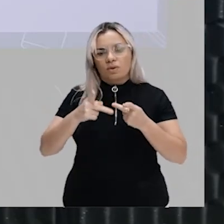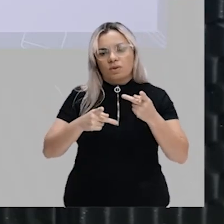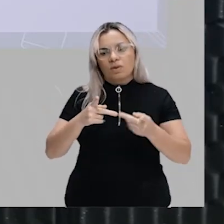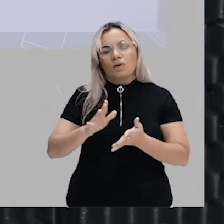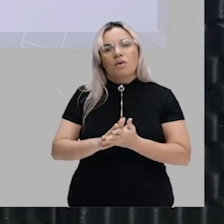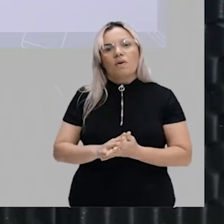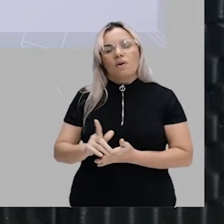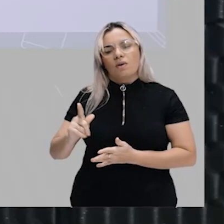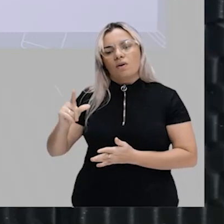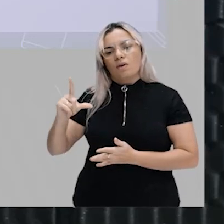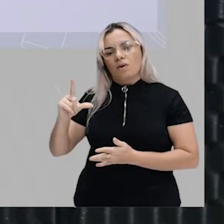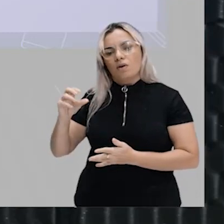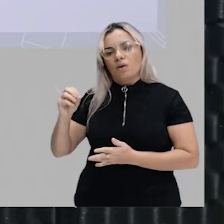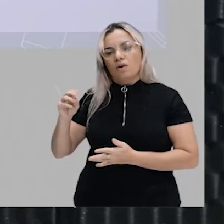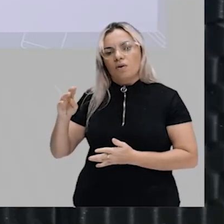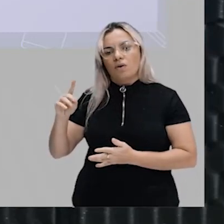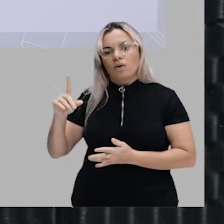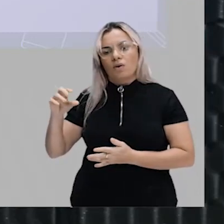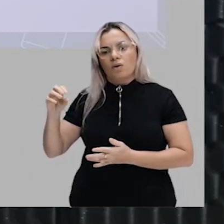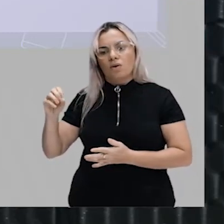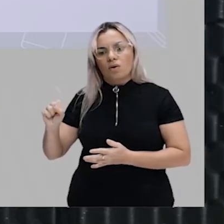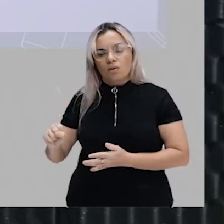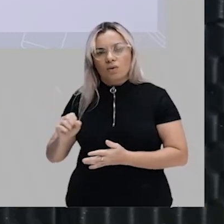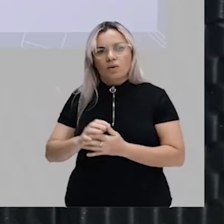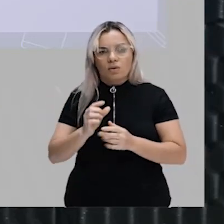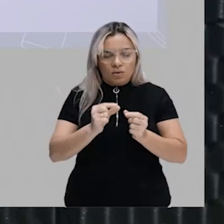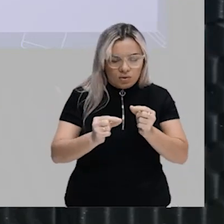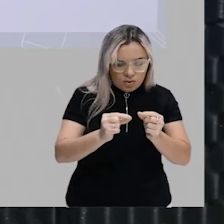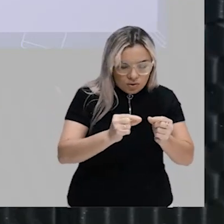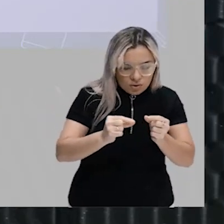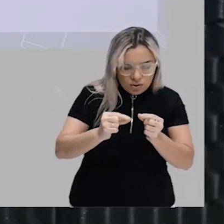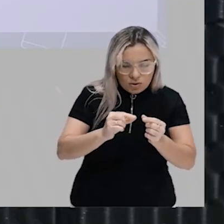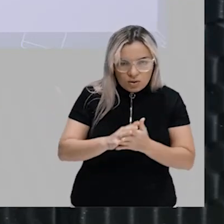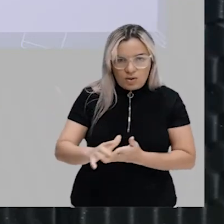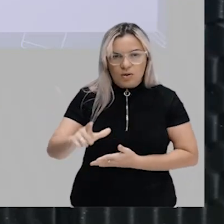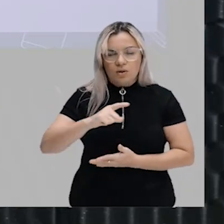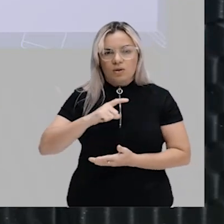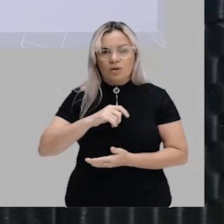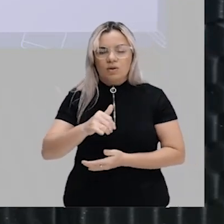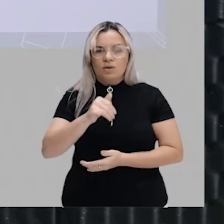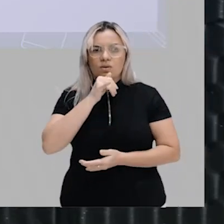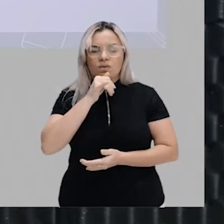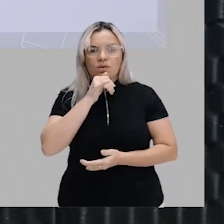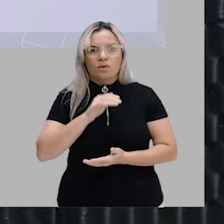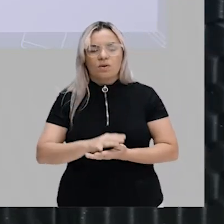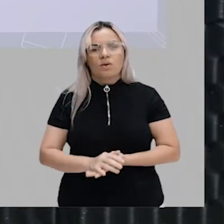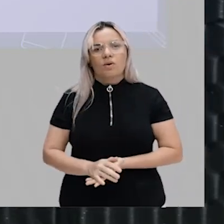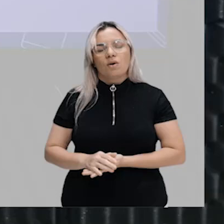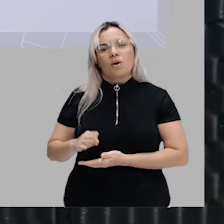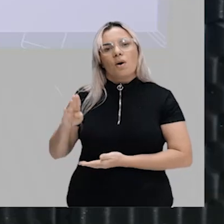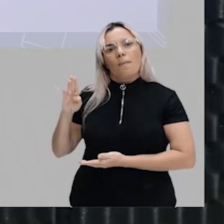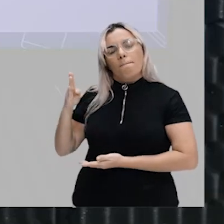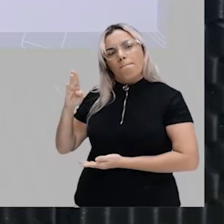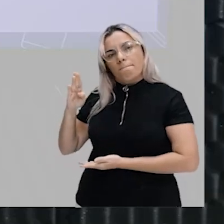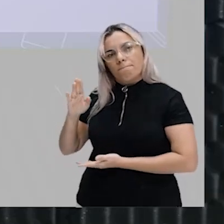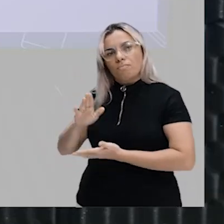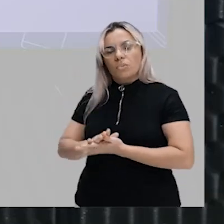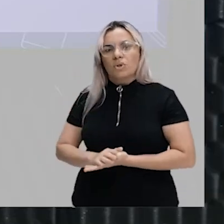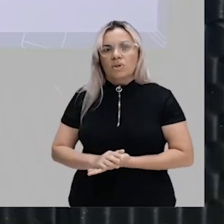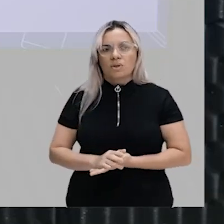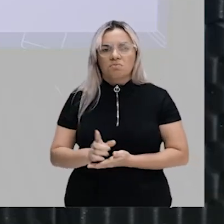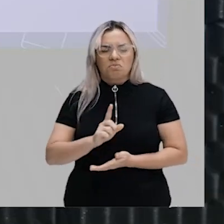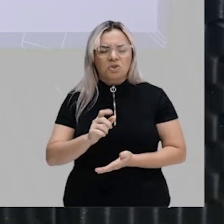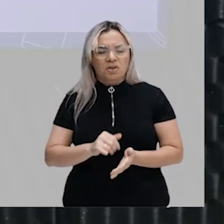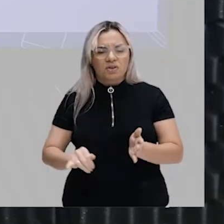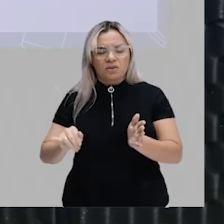quer dizer, pessoal, que tinha algumas coisas ali que poderia ser, por exemplo, bactérias, ainda não estavam totalmente identificados.